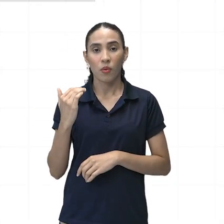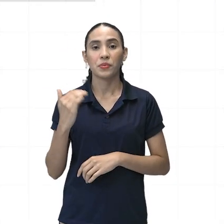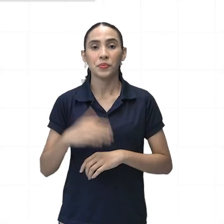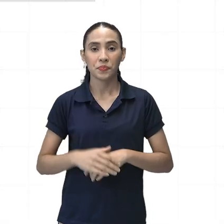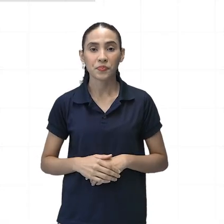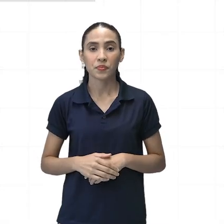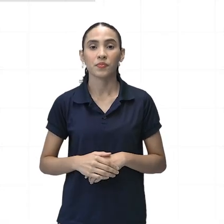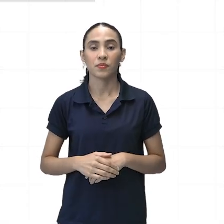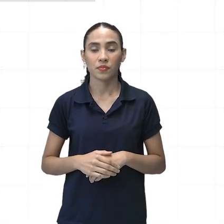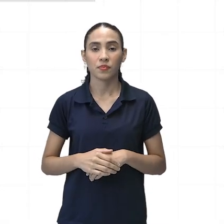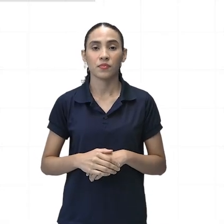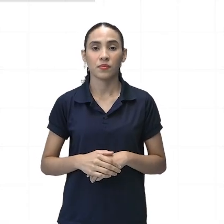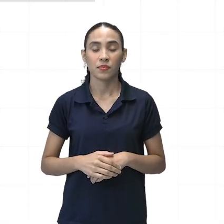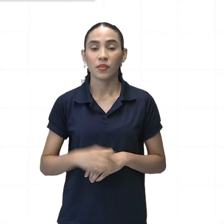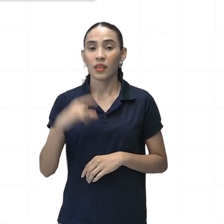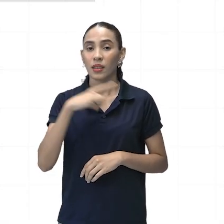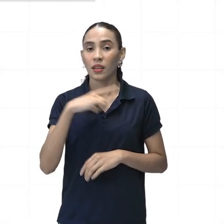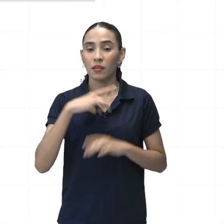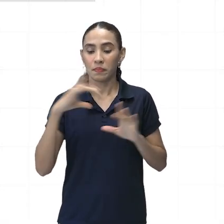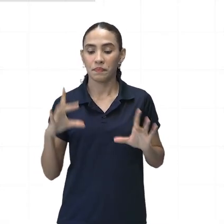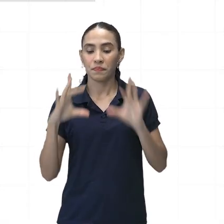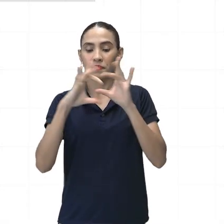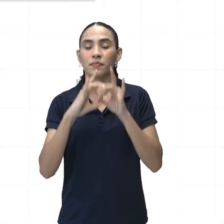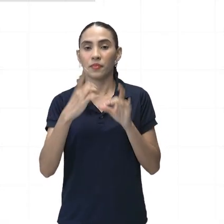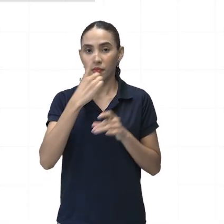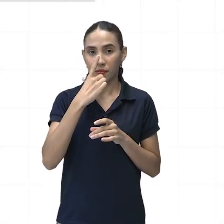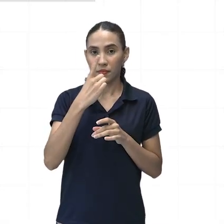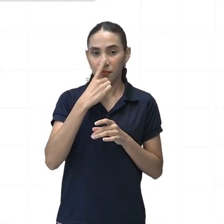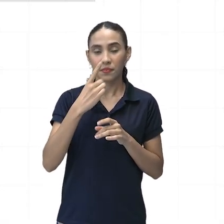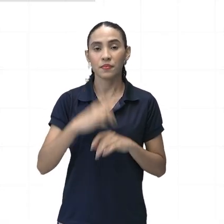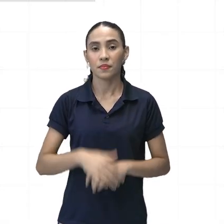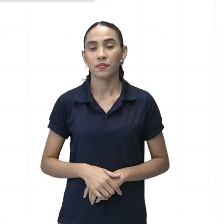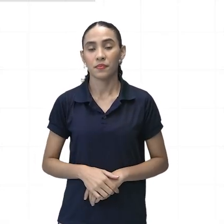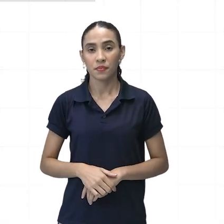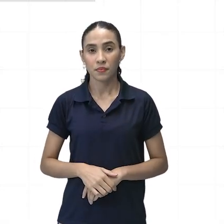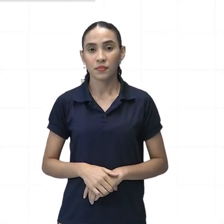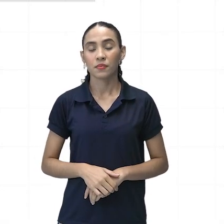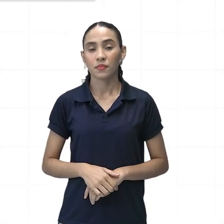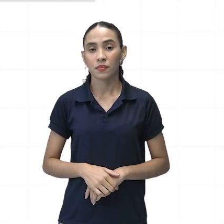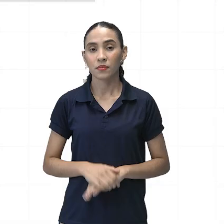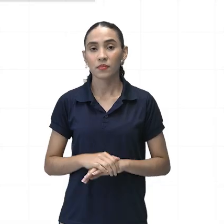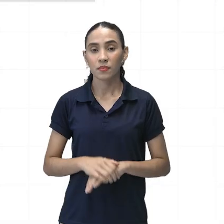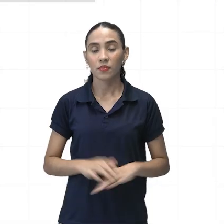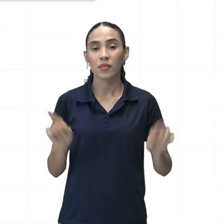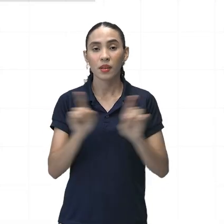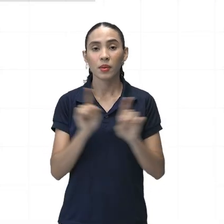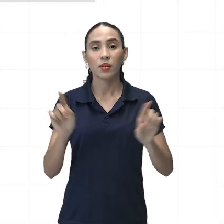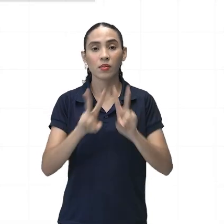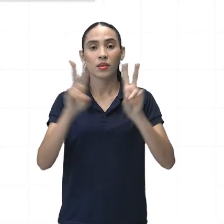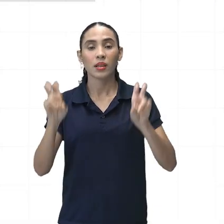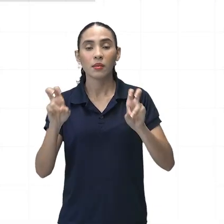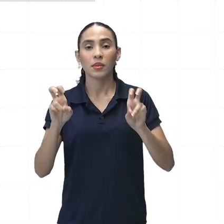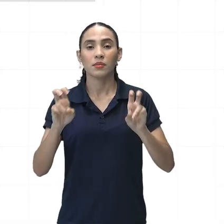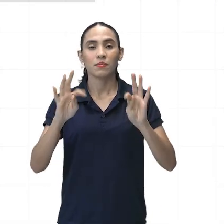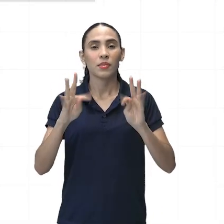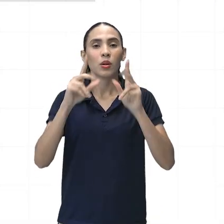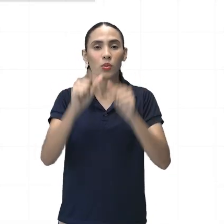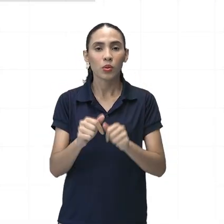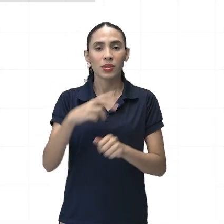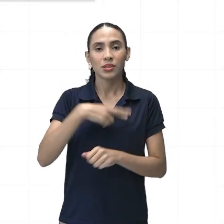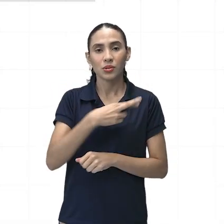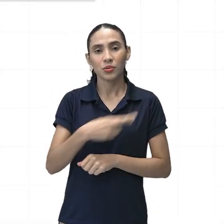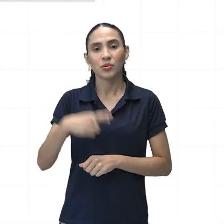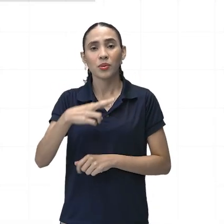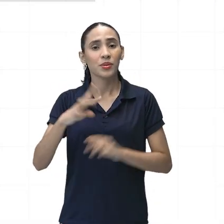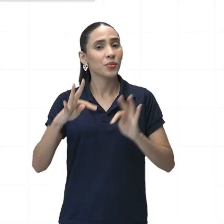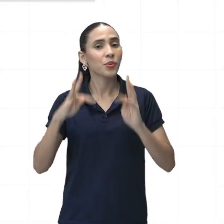estão estreitamente, estão intimamente conectados. Um dos temas comuns a todas as